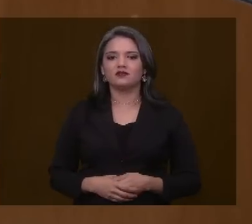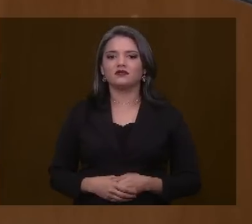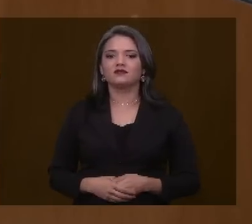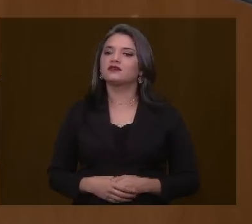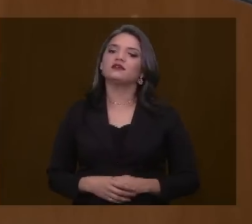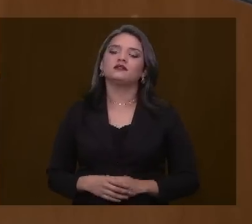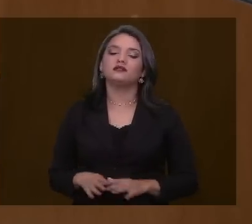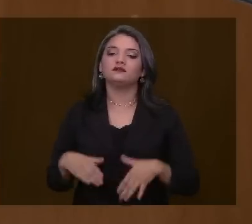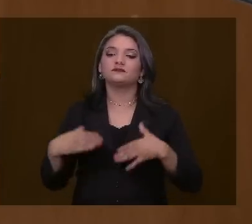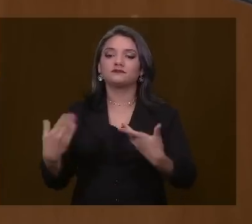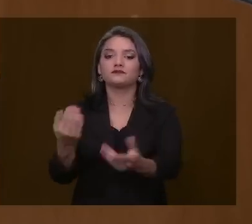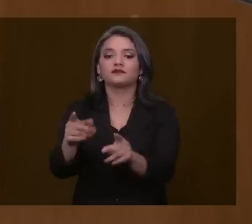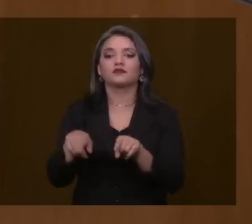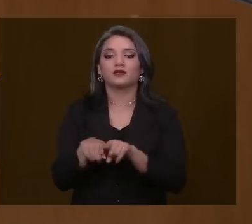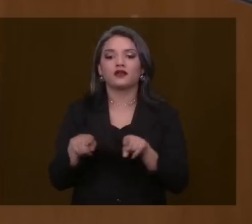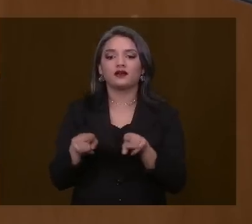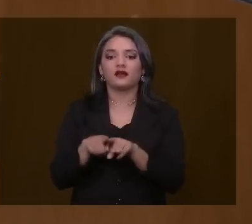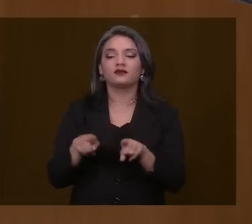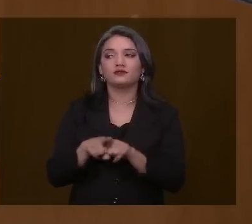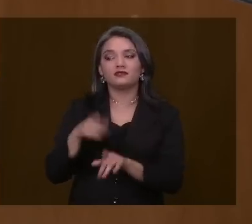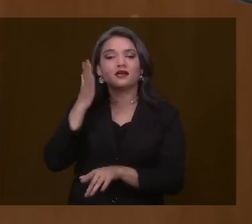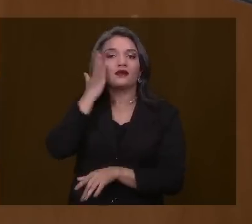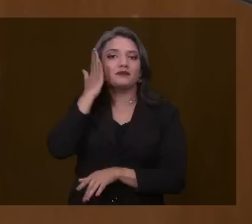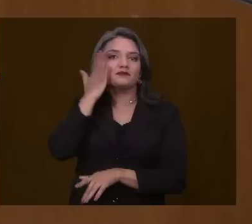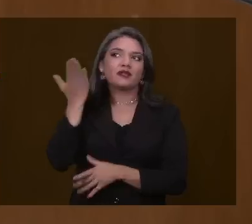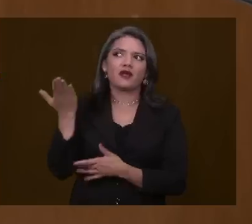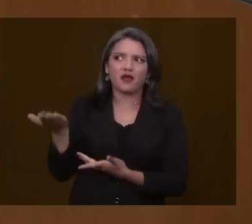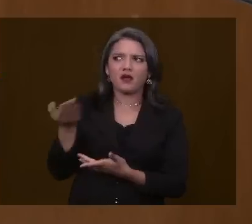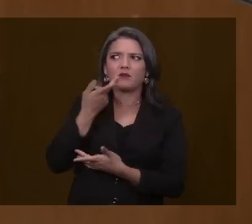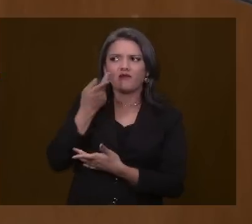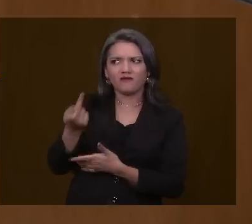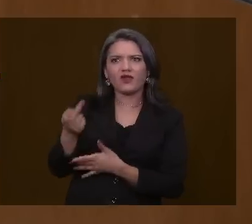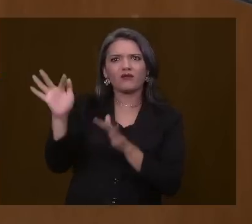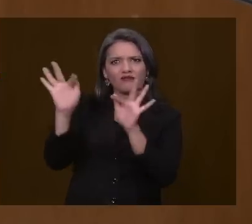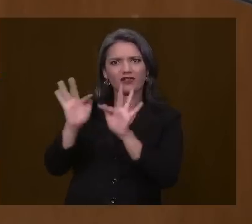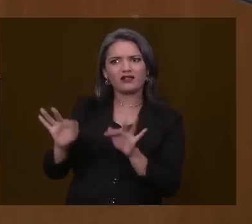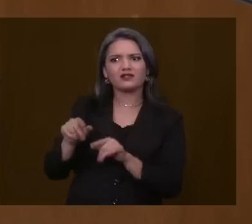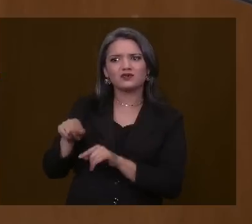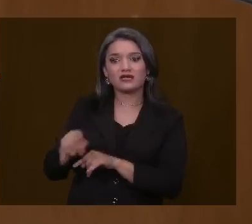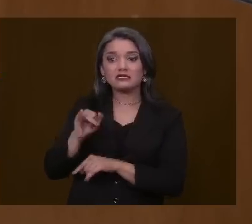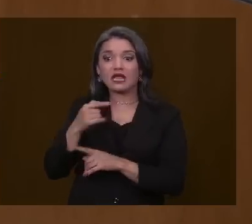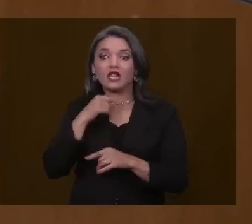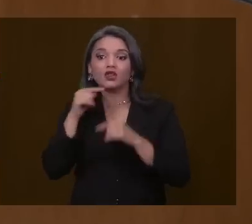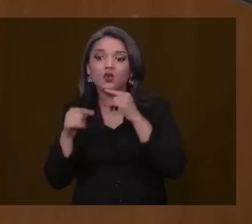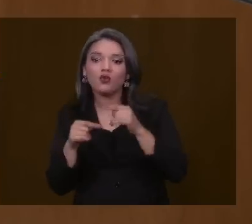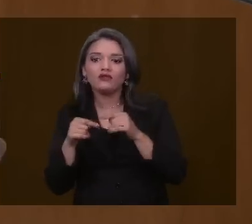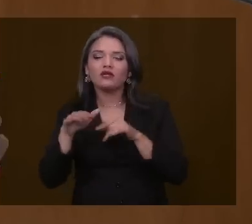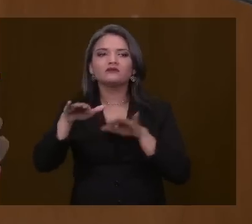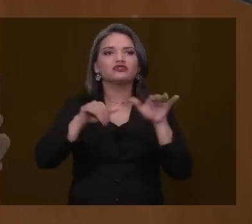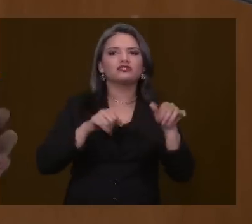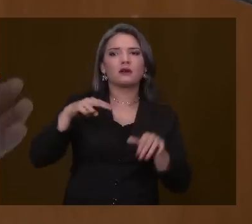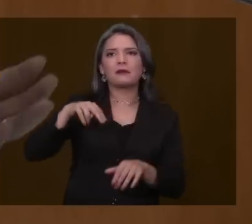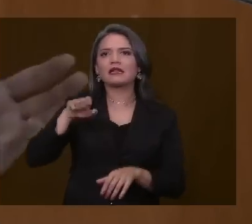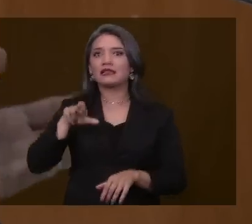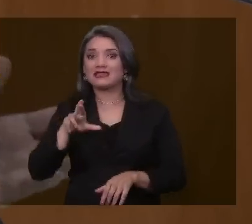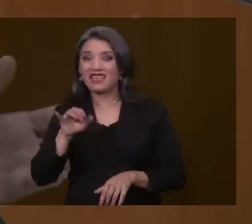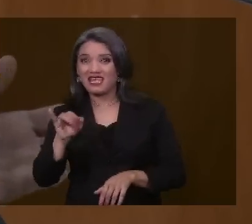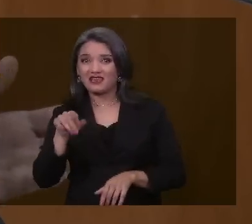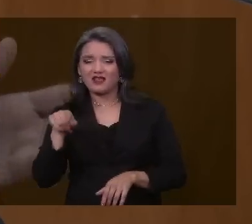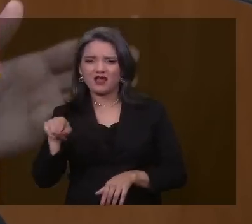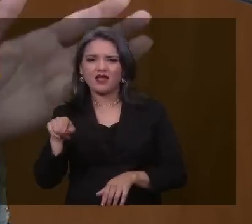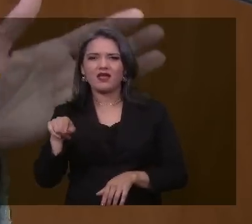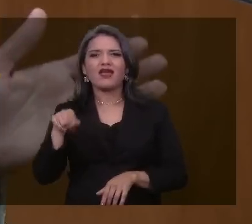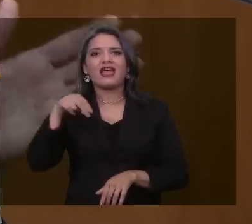muito feliz: caso persista a dúvida, chamem o Nery. Para aqueles que não sabem, era Nery